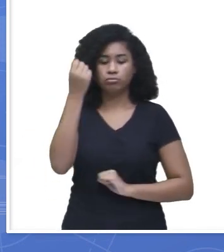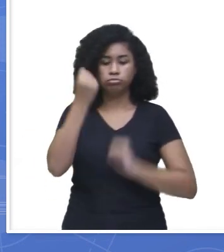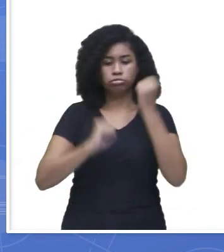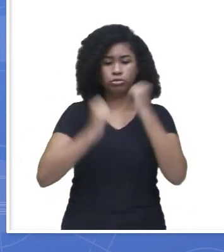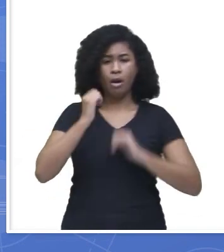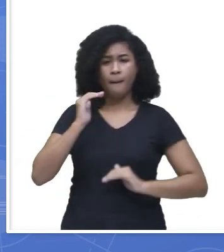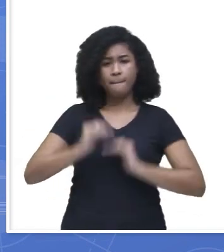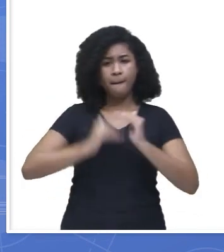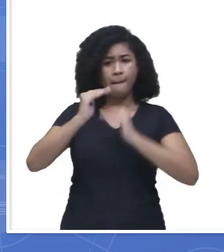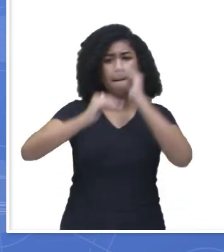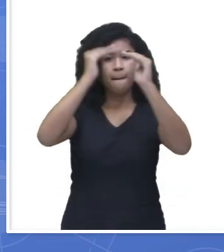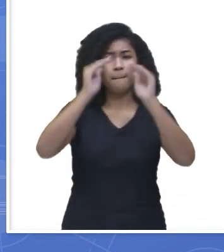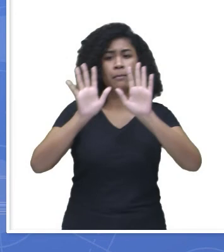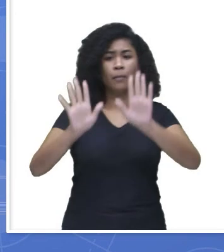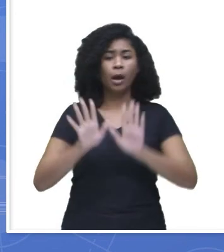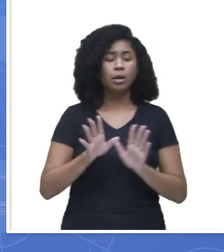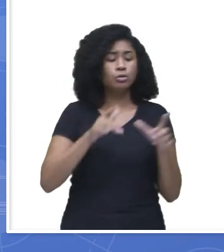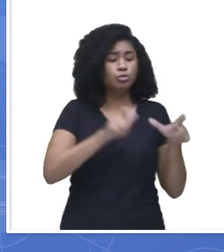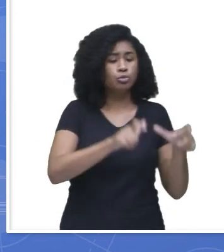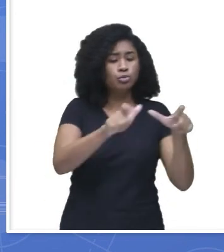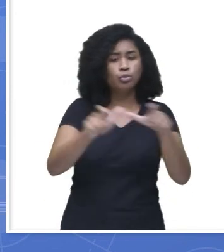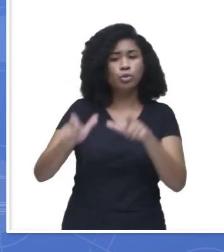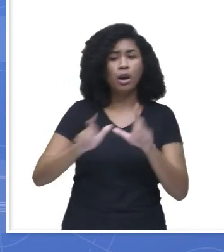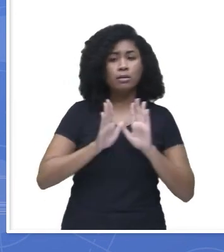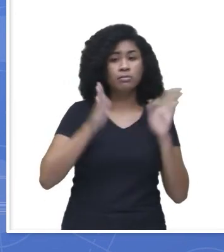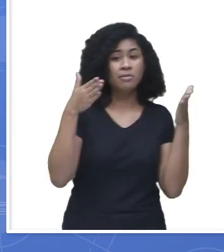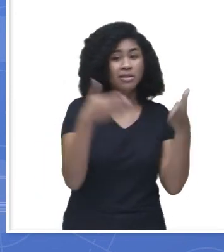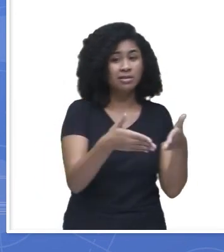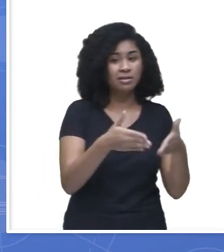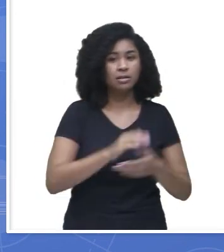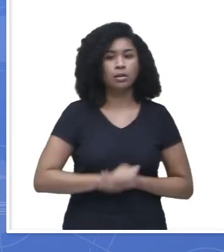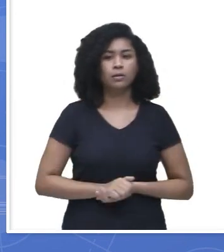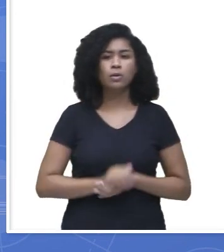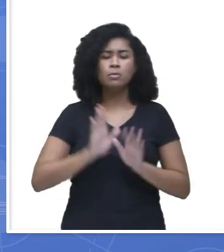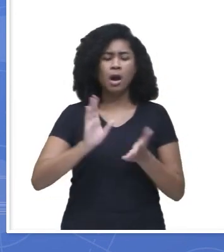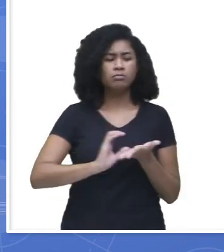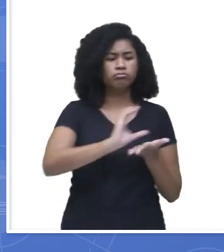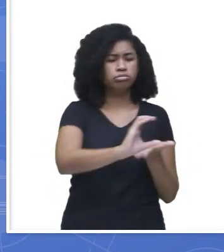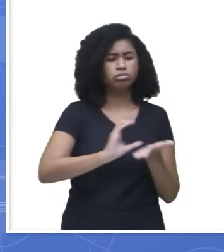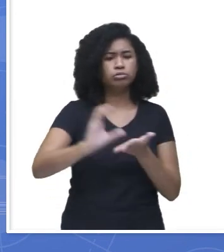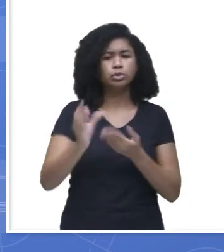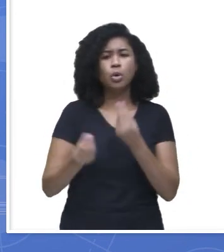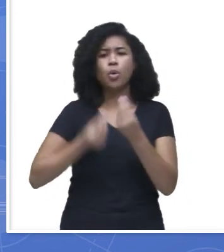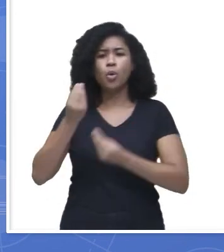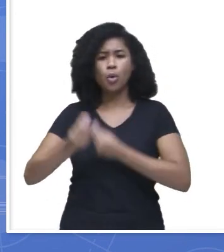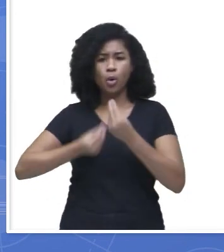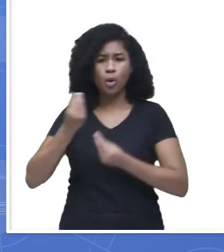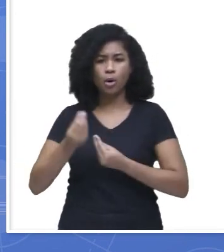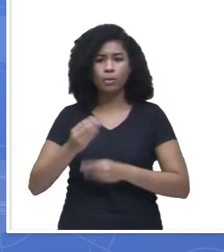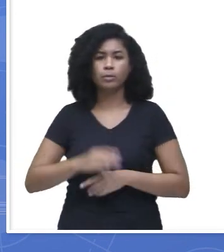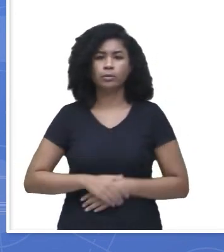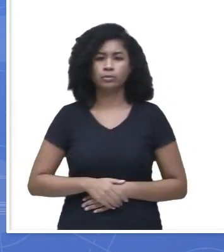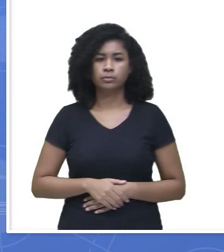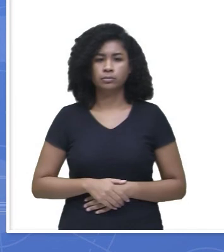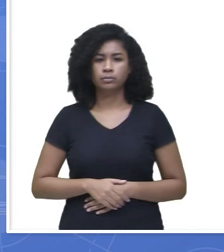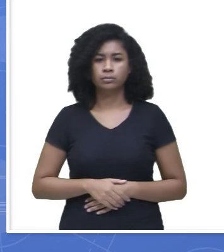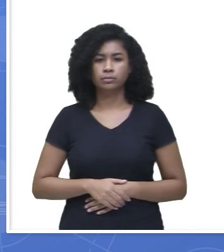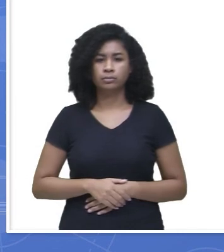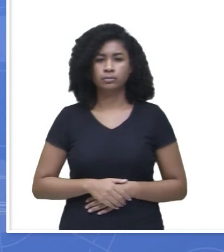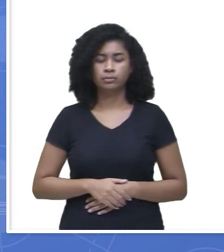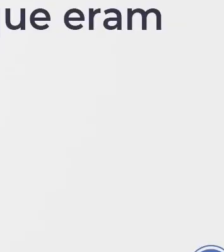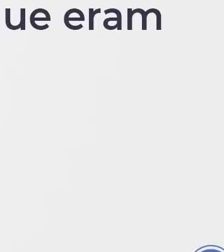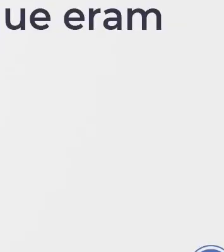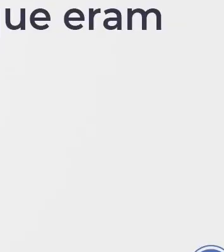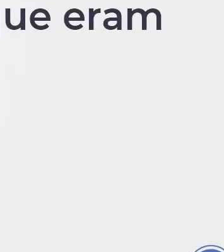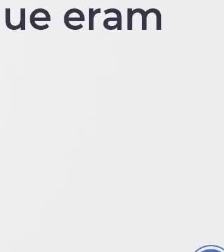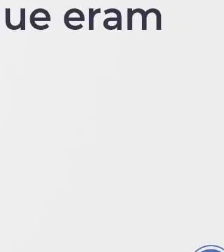em algumas localidades do país. Sobre a origem desses investimentos, é correto afirmar que eram investimentos... Vamos